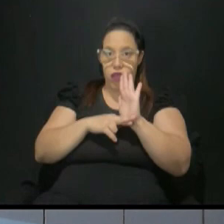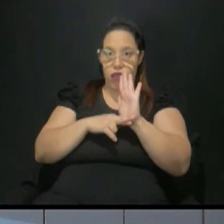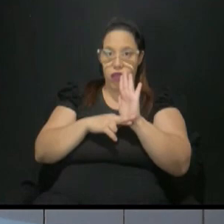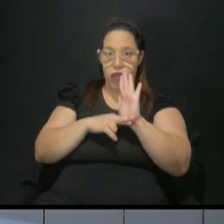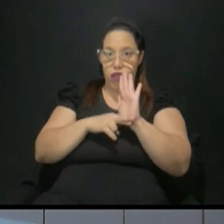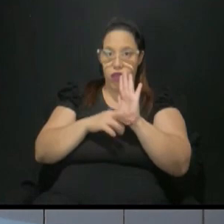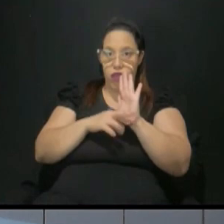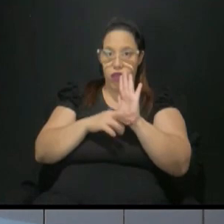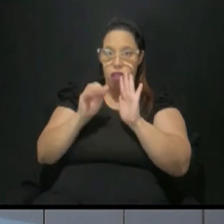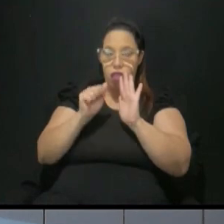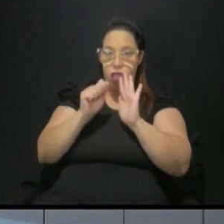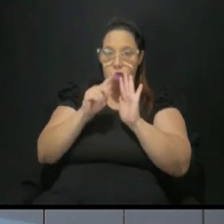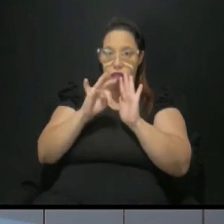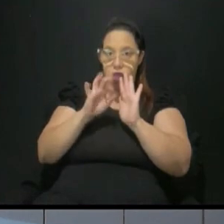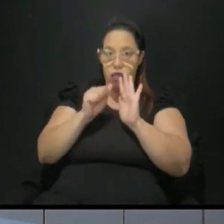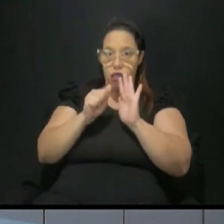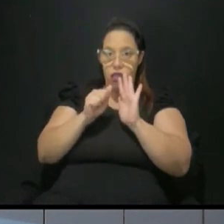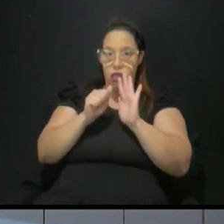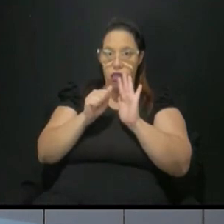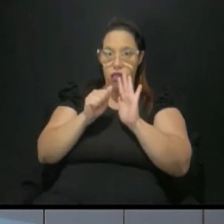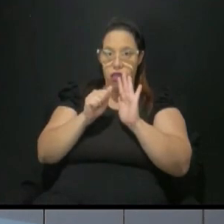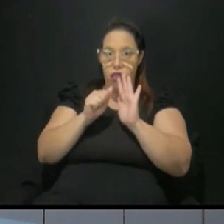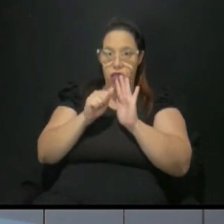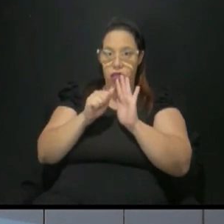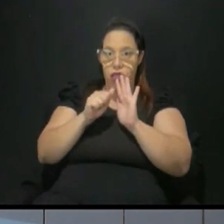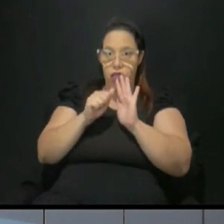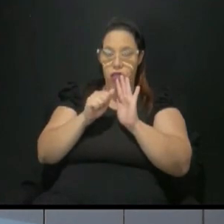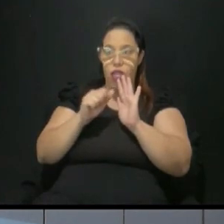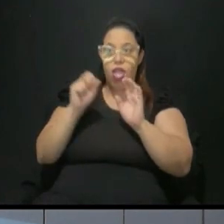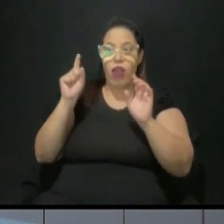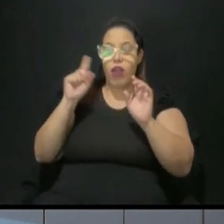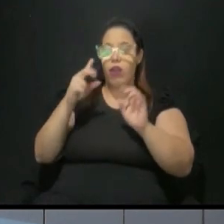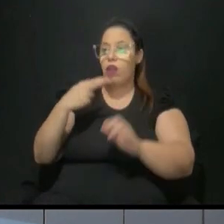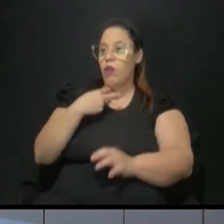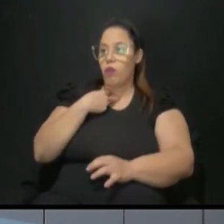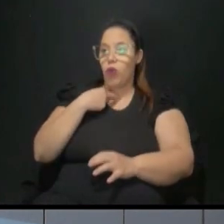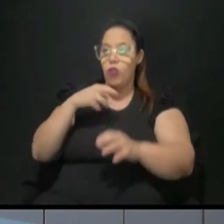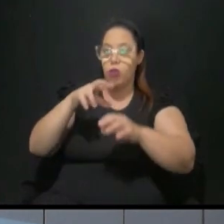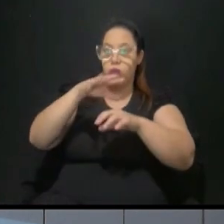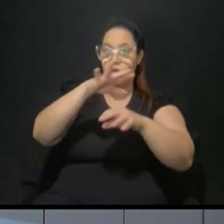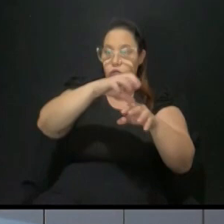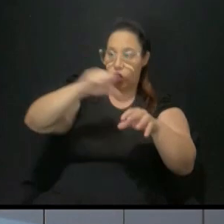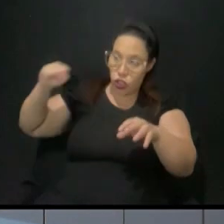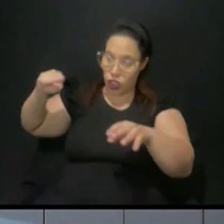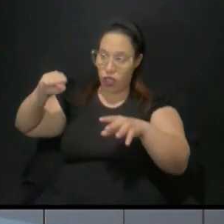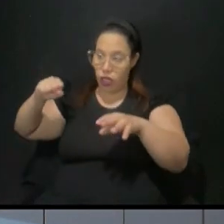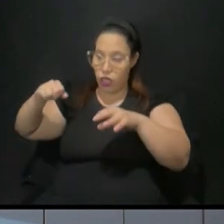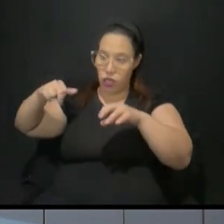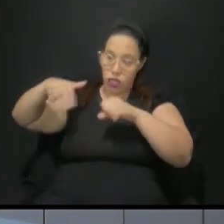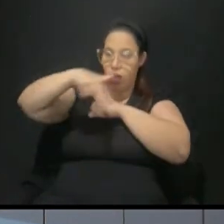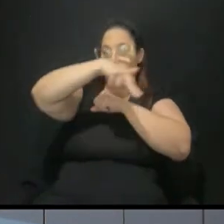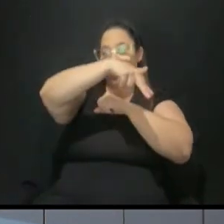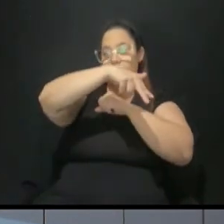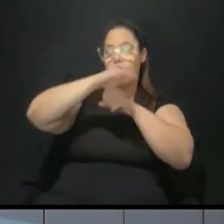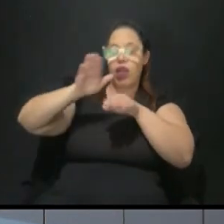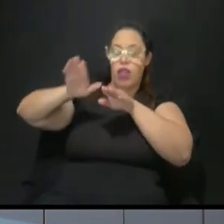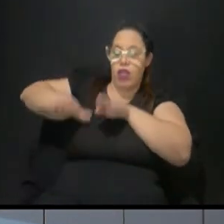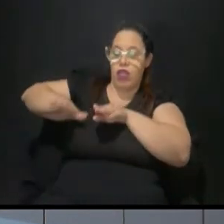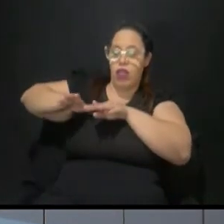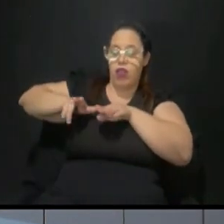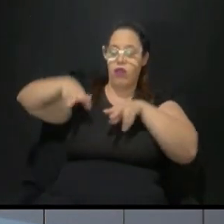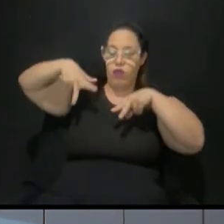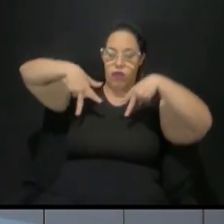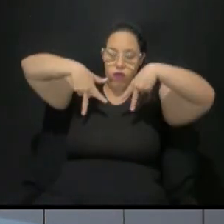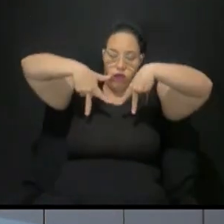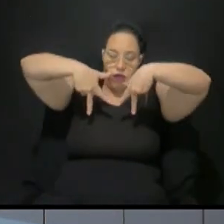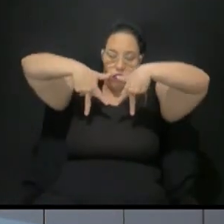puxar o atleta com deficiência visual nem correr à frente dele. Tá. Né? Então, ele vai estar correndo sempre ao lado e numa situação, normalmente